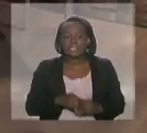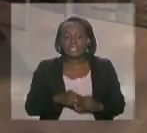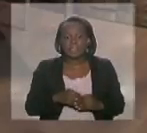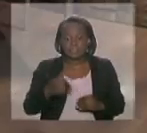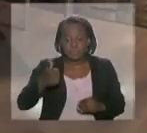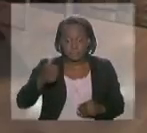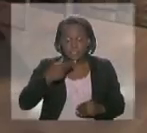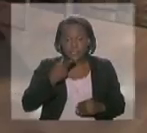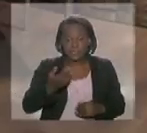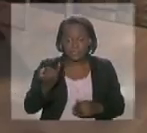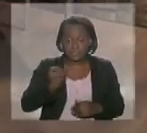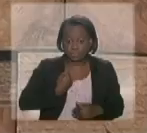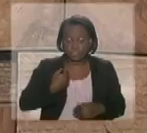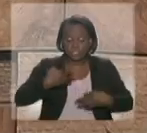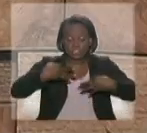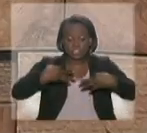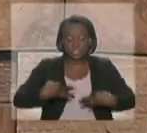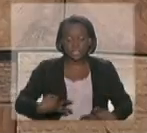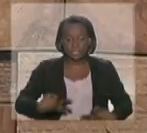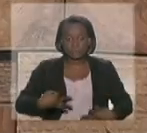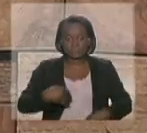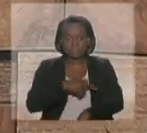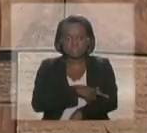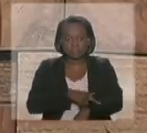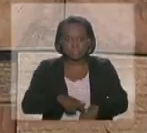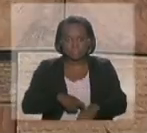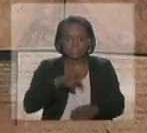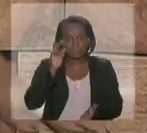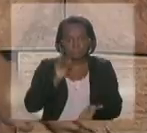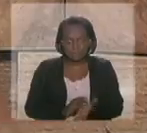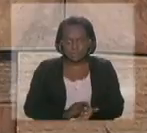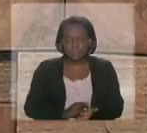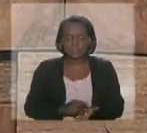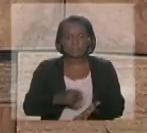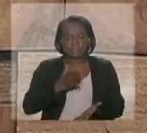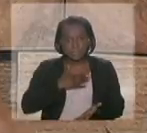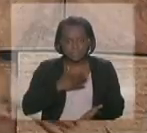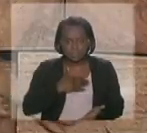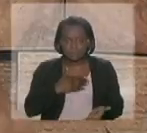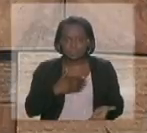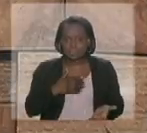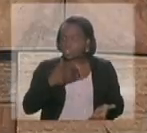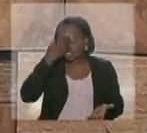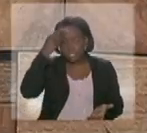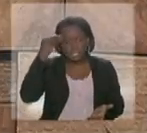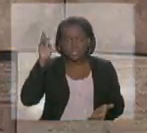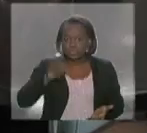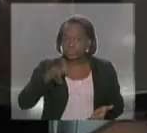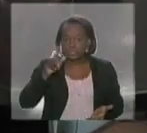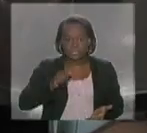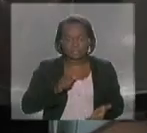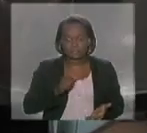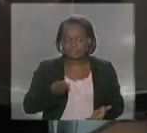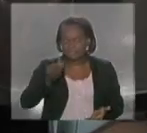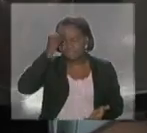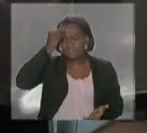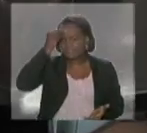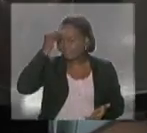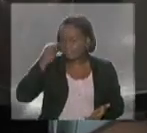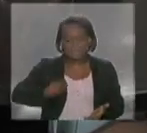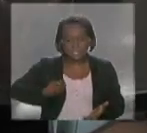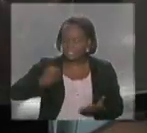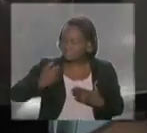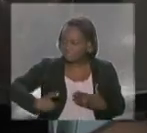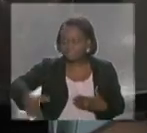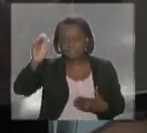é a primeira coisa que ele falou para mim foi sobre dignidade verdade autenticidade eu não esqueço disso nunca mais na